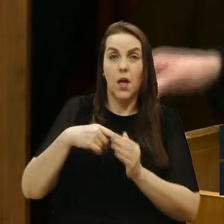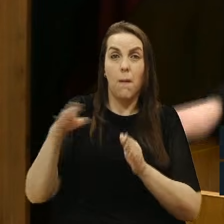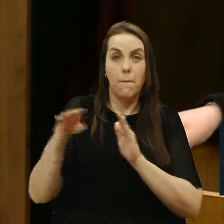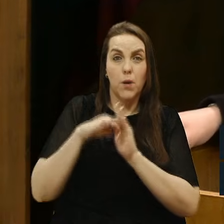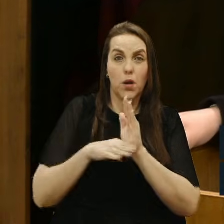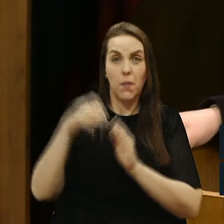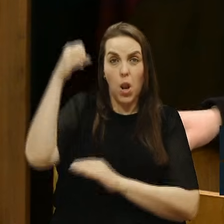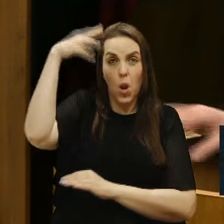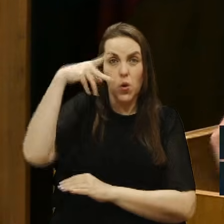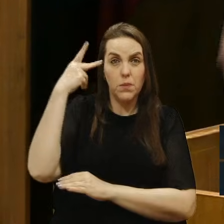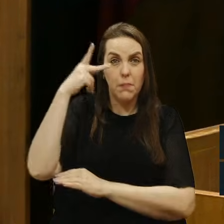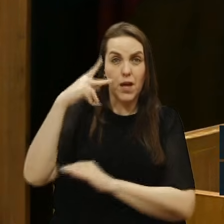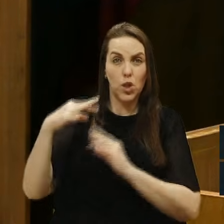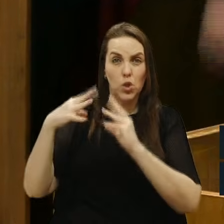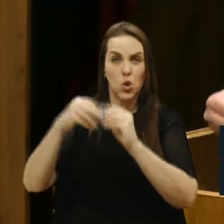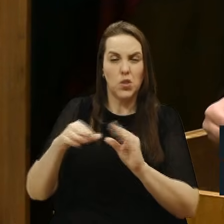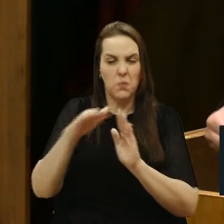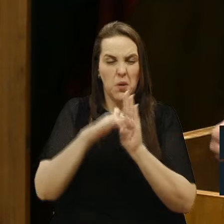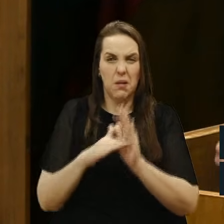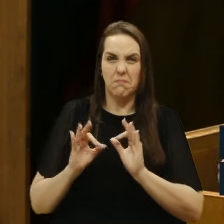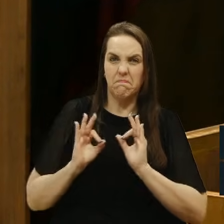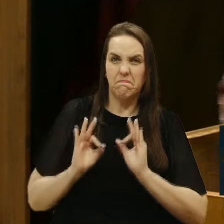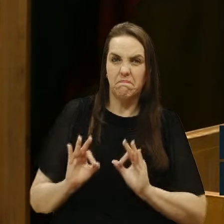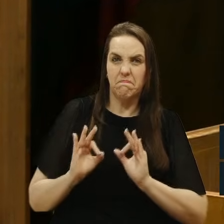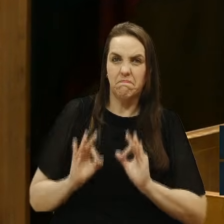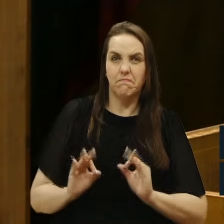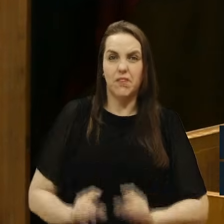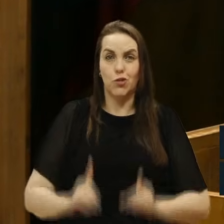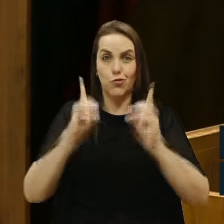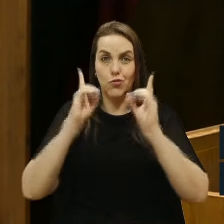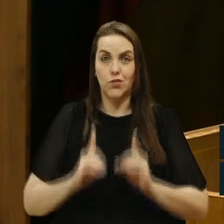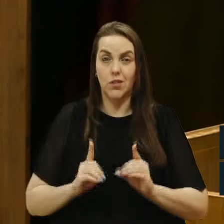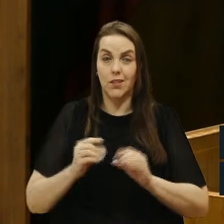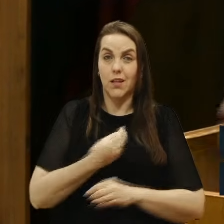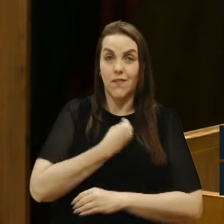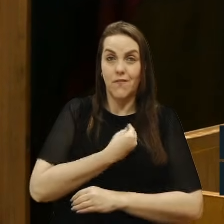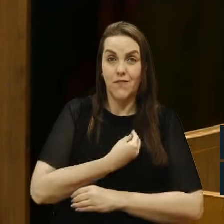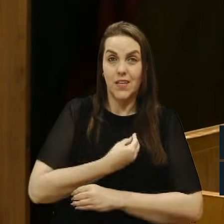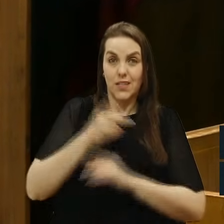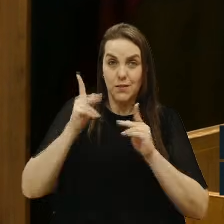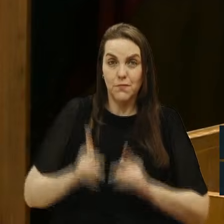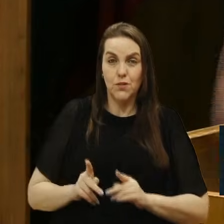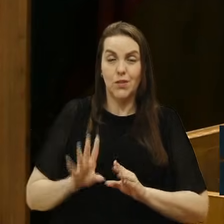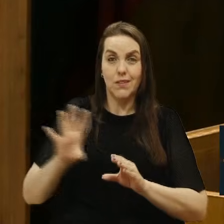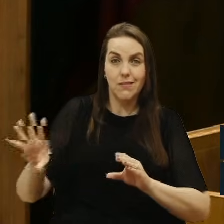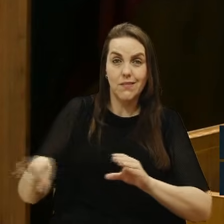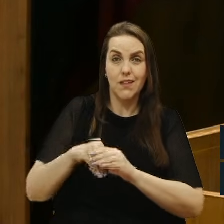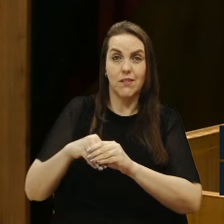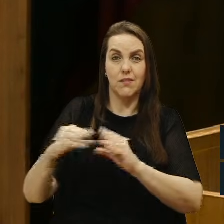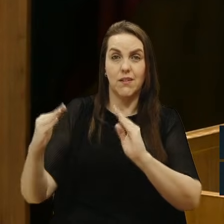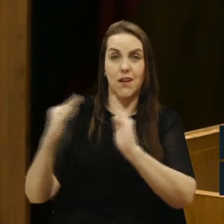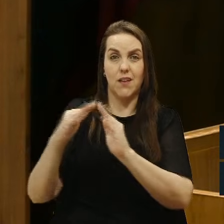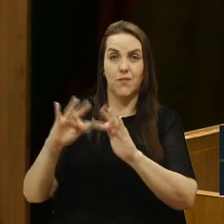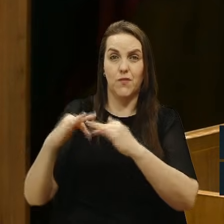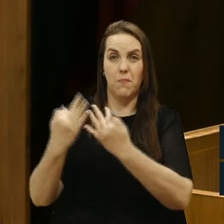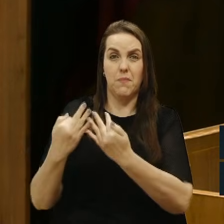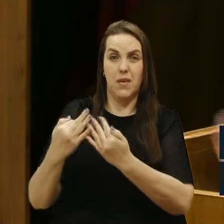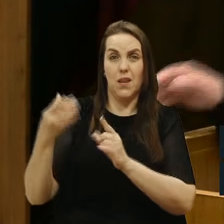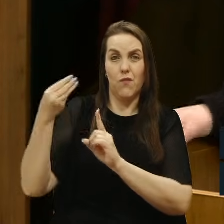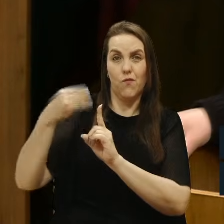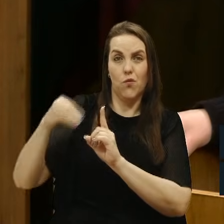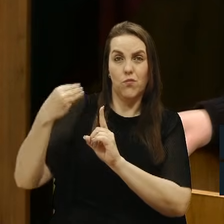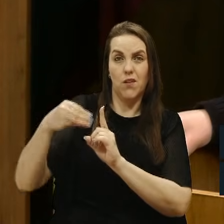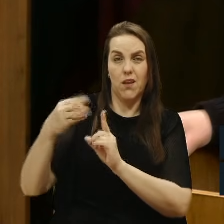baita programa, que leva dignidade para a vida das pessoas, para dentro da casa das famílias em